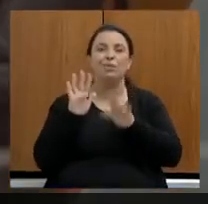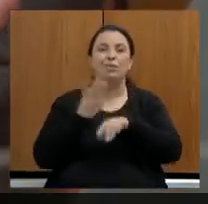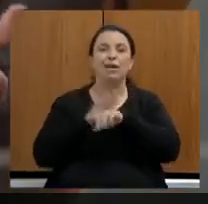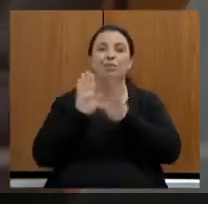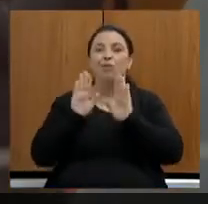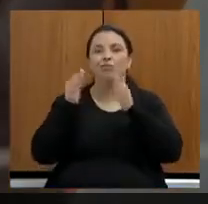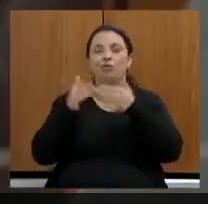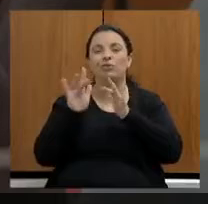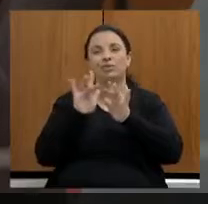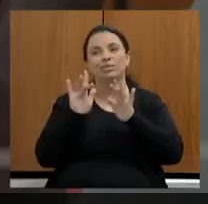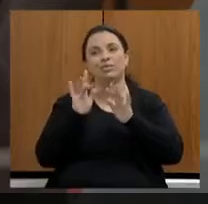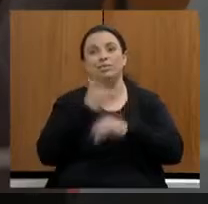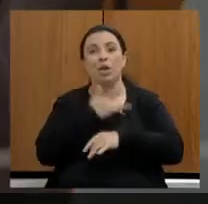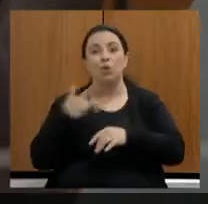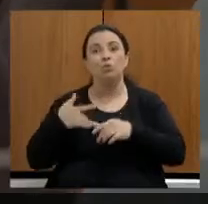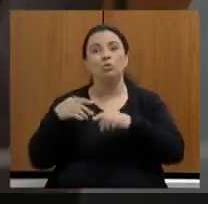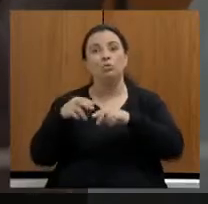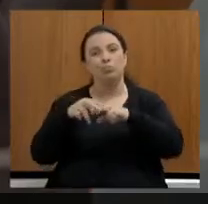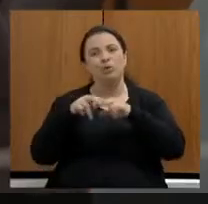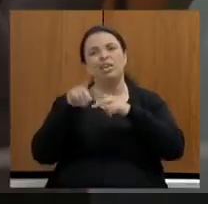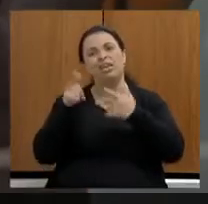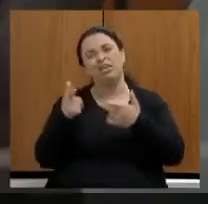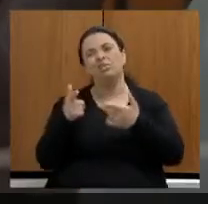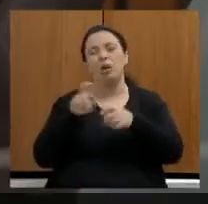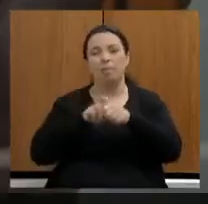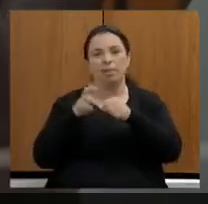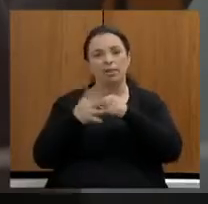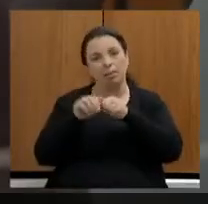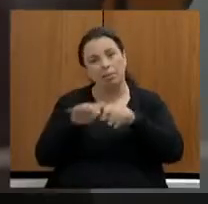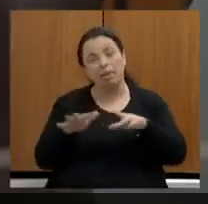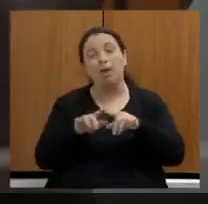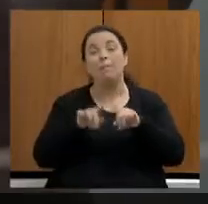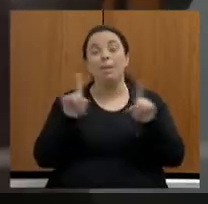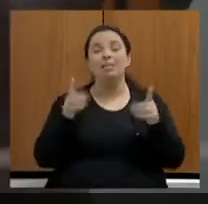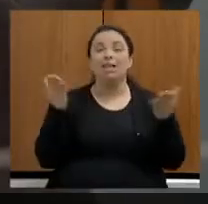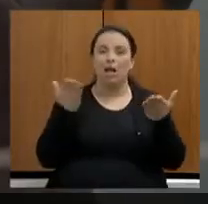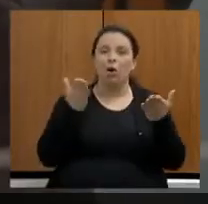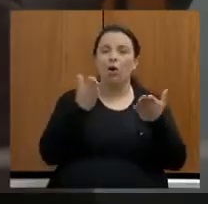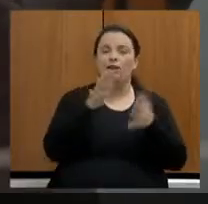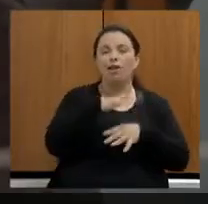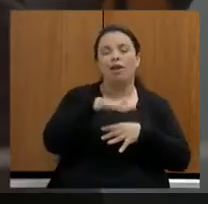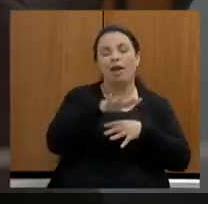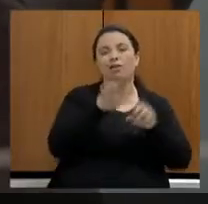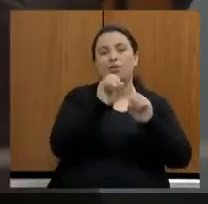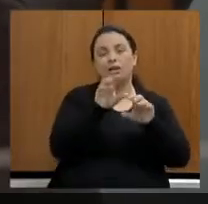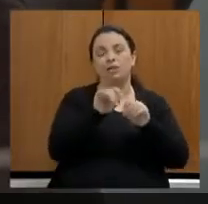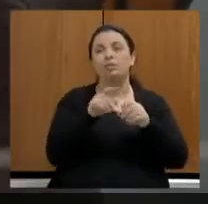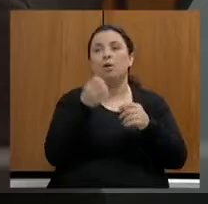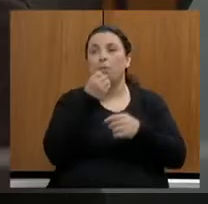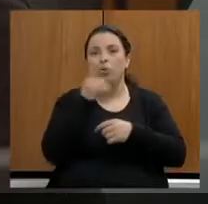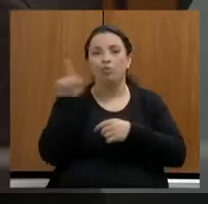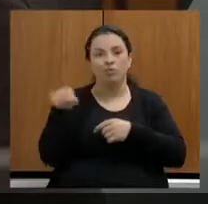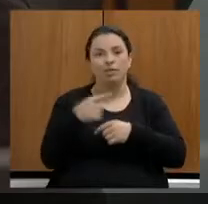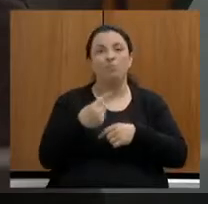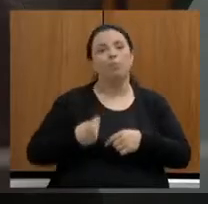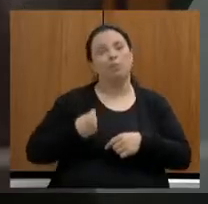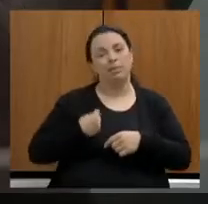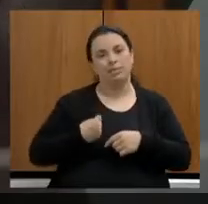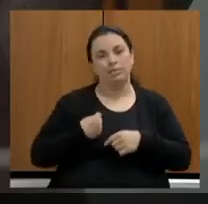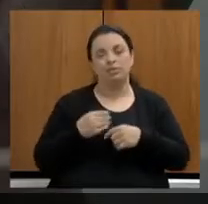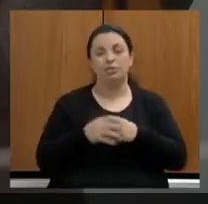motivos relacionados à pandemia né mais muito bom o teu senhor nesse debate conosco eu queria começar